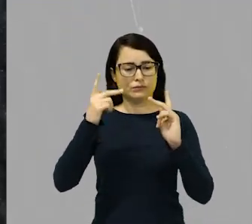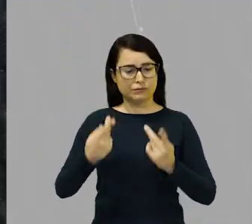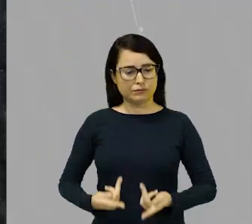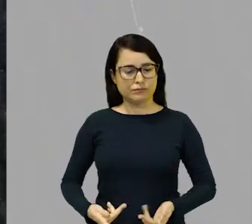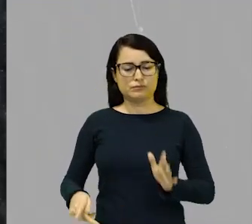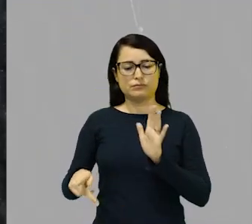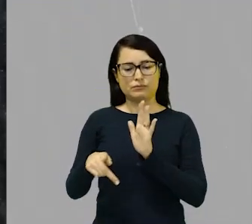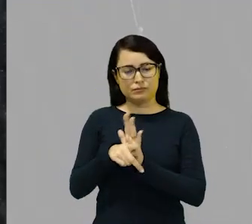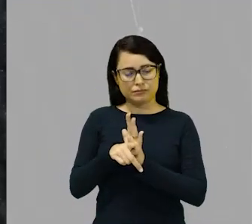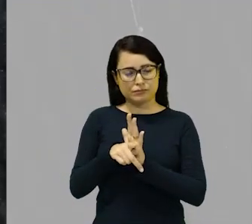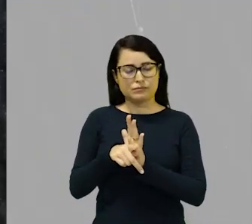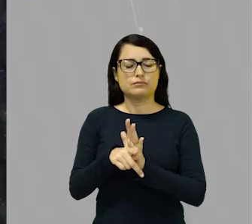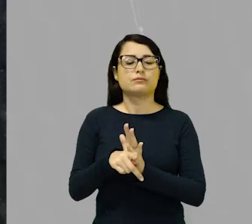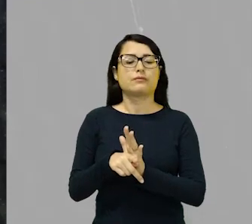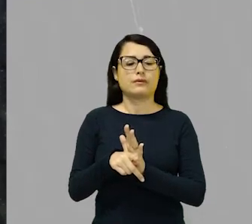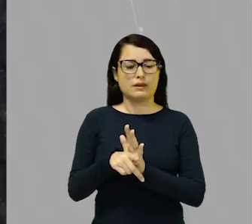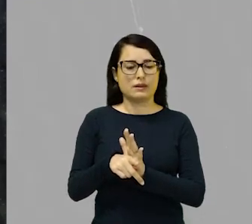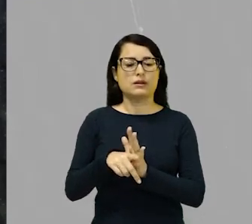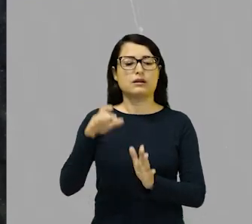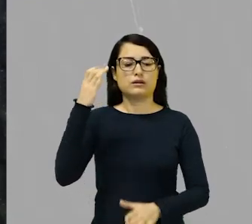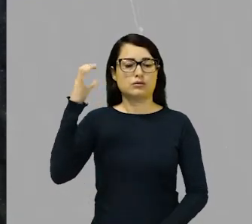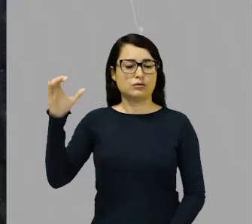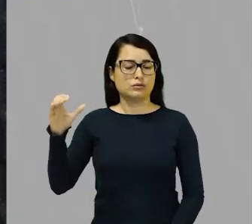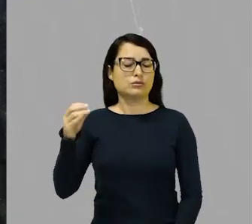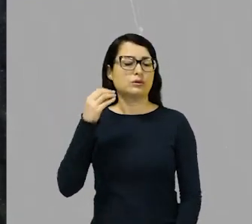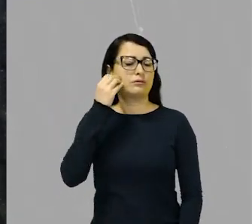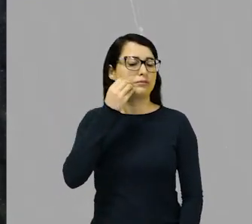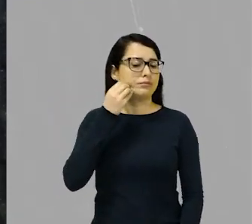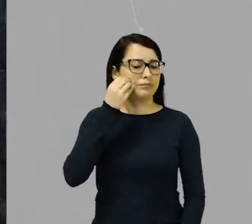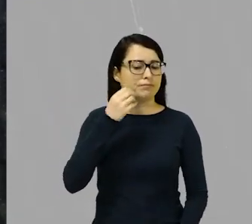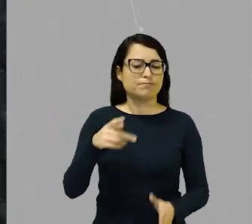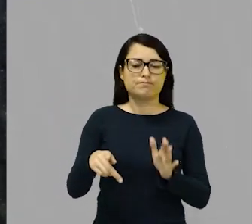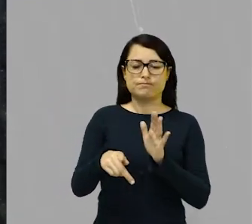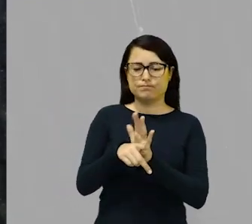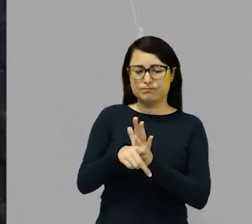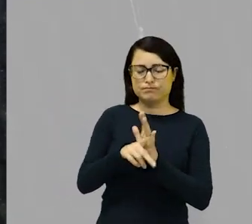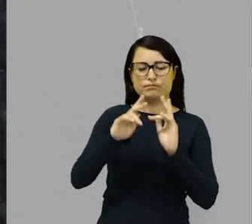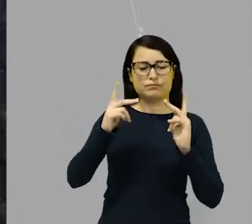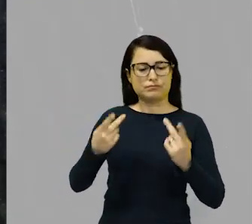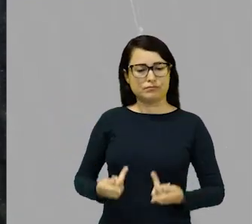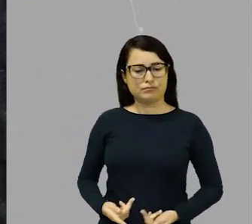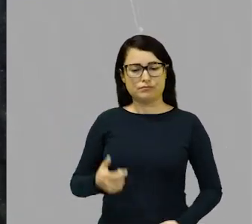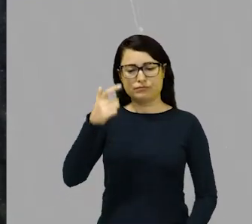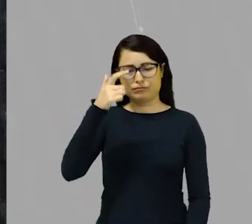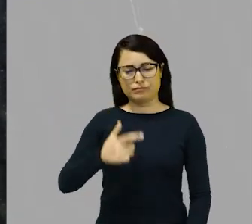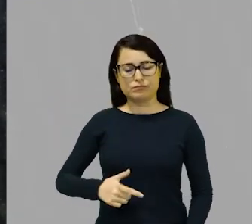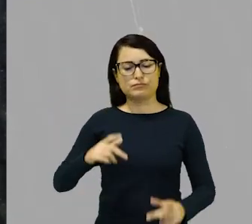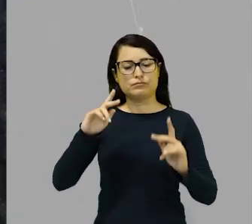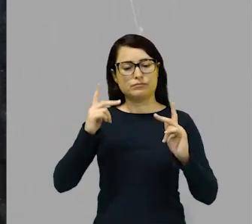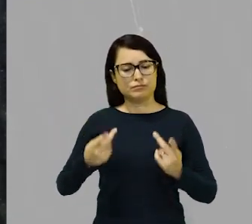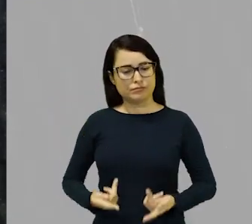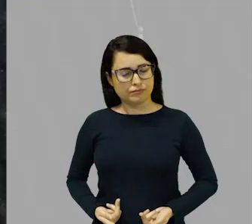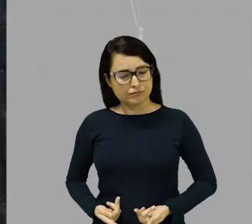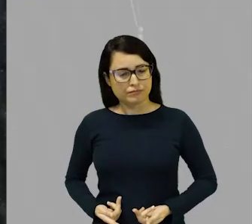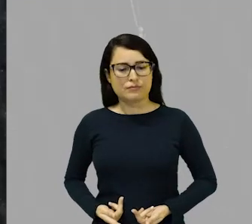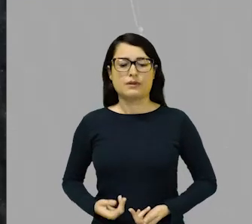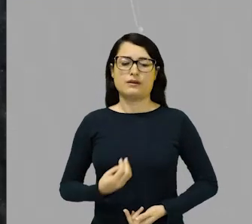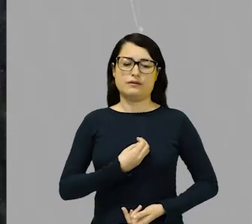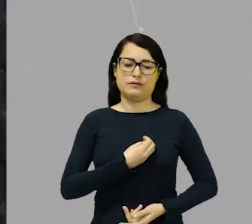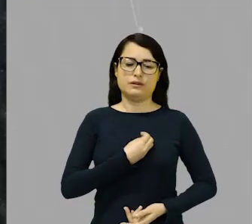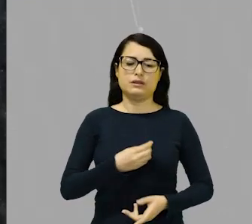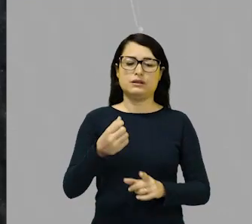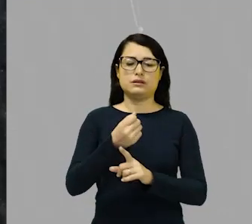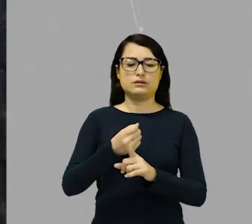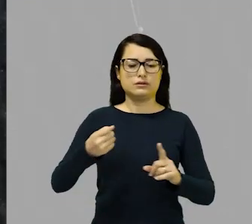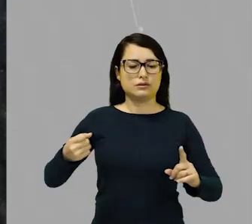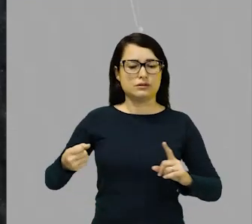humana. A cultura faz parte da experiência humana, do ser humano, da vida em